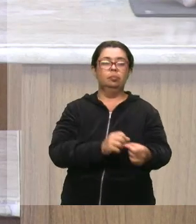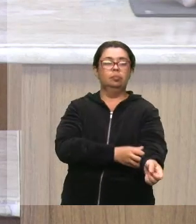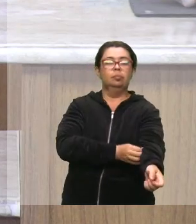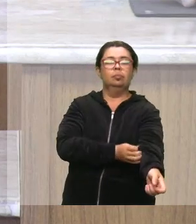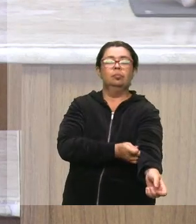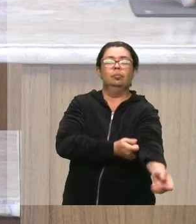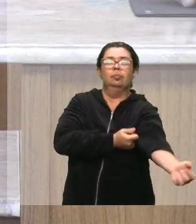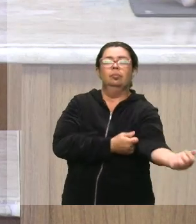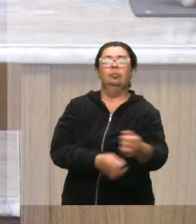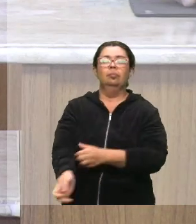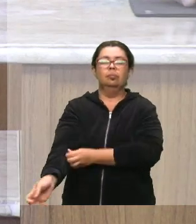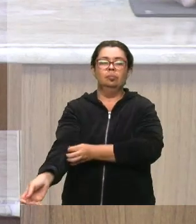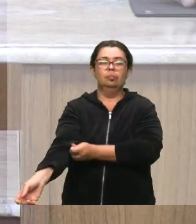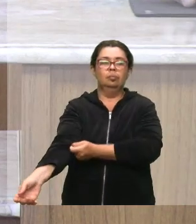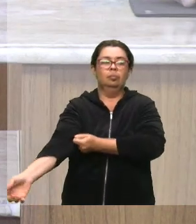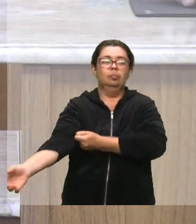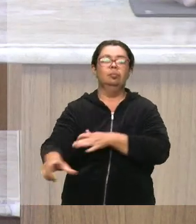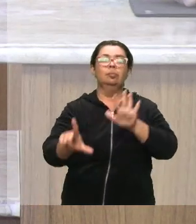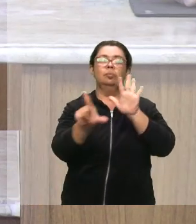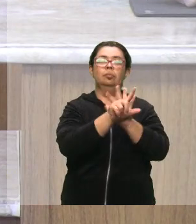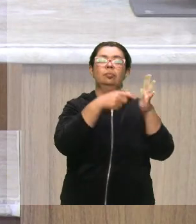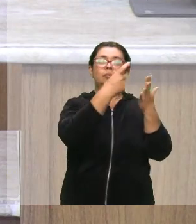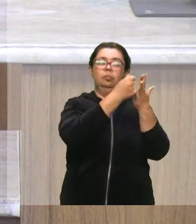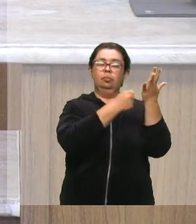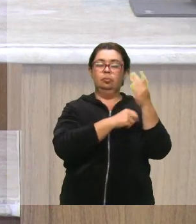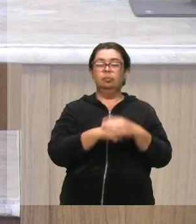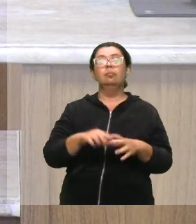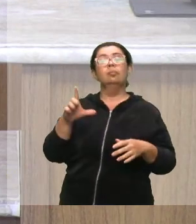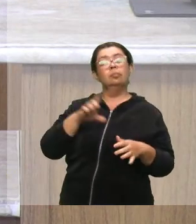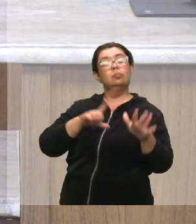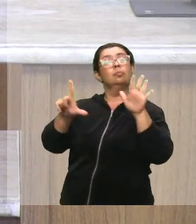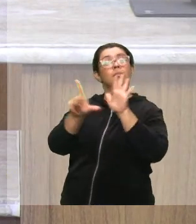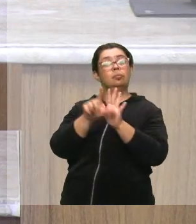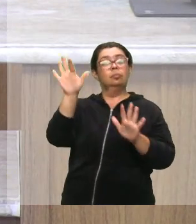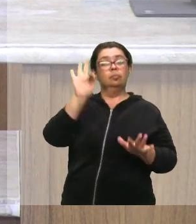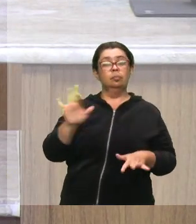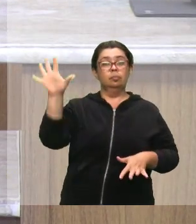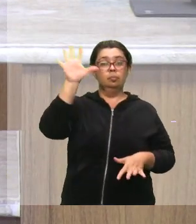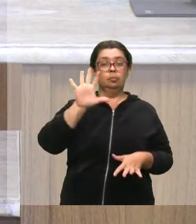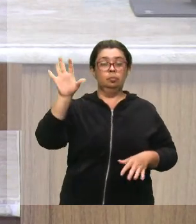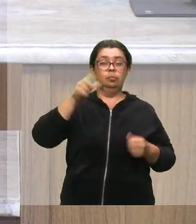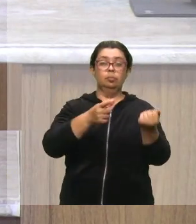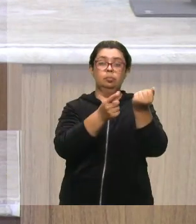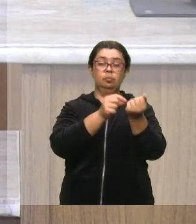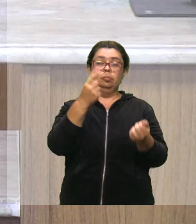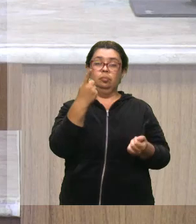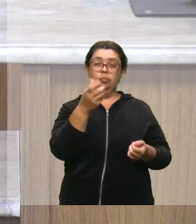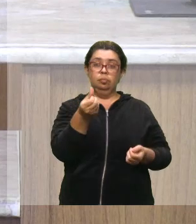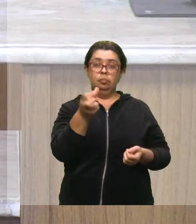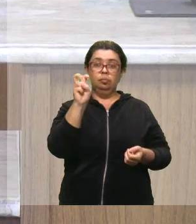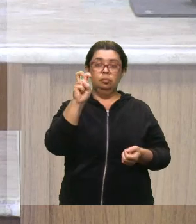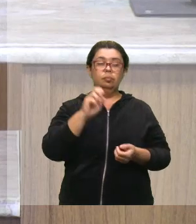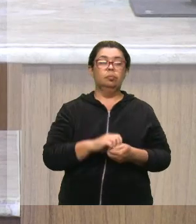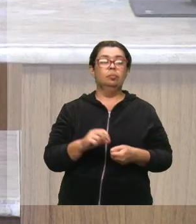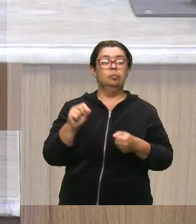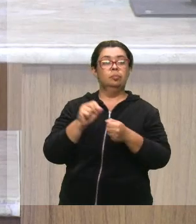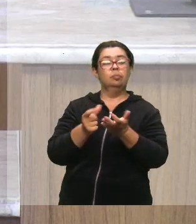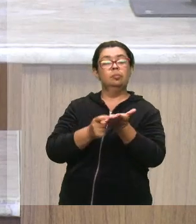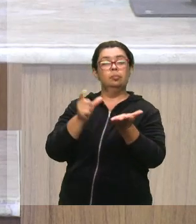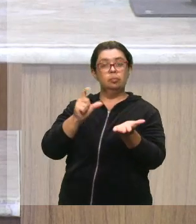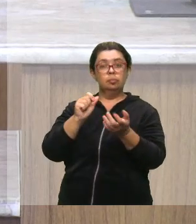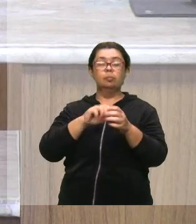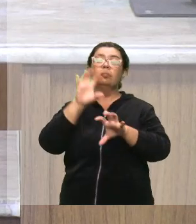A lei orçamentária é um dispositivo contido na Constituição Federal, no seu artigo 165, e faz parte das peças